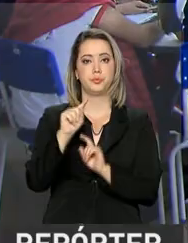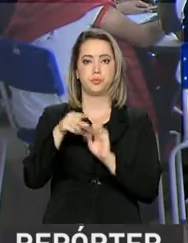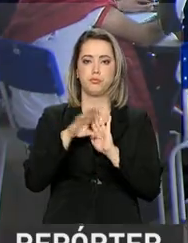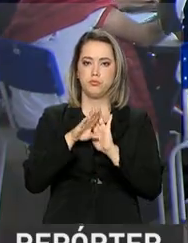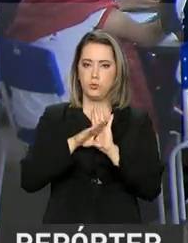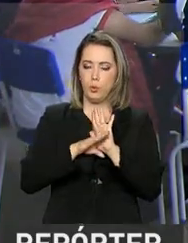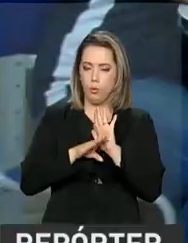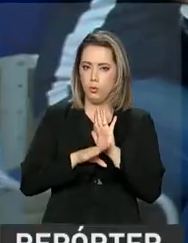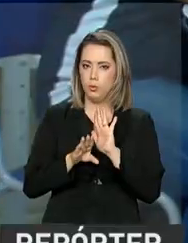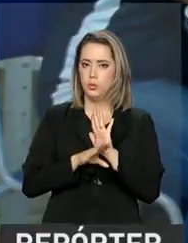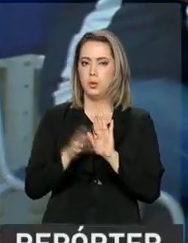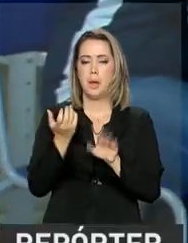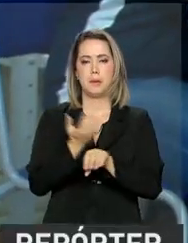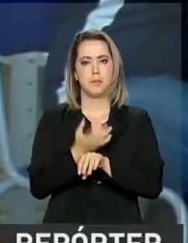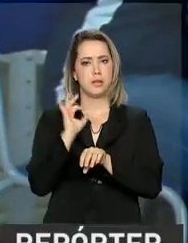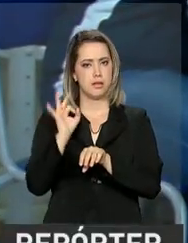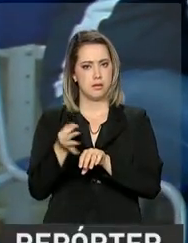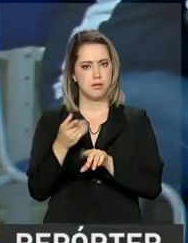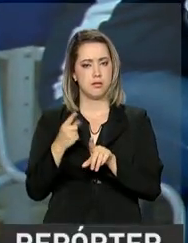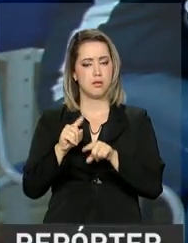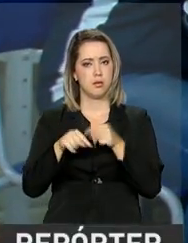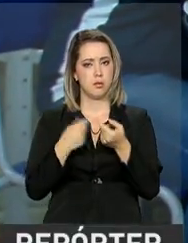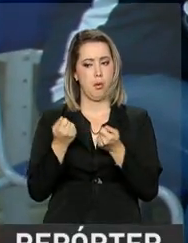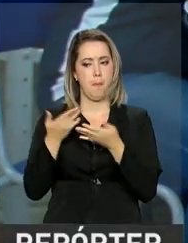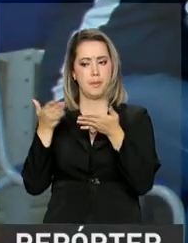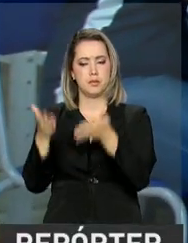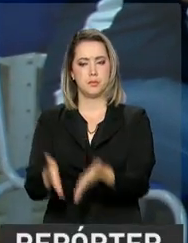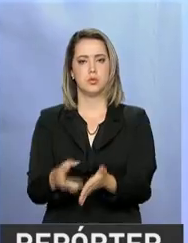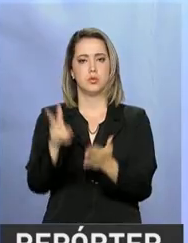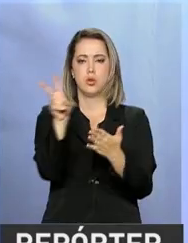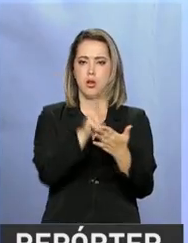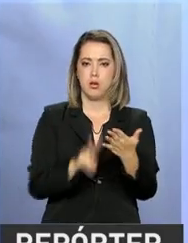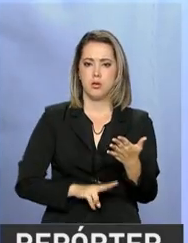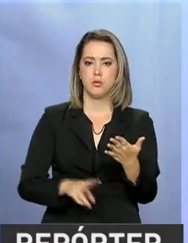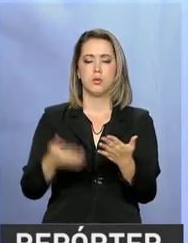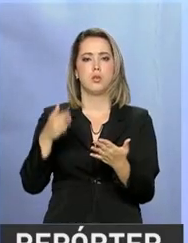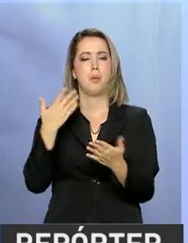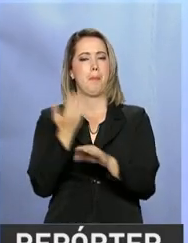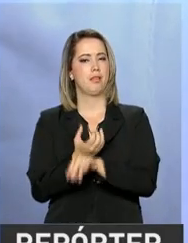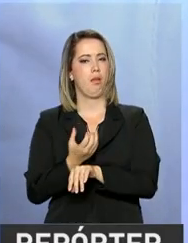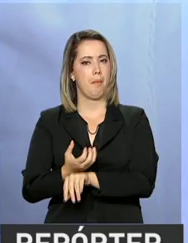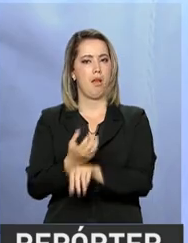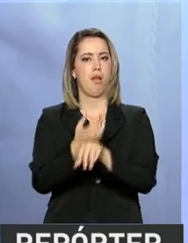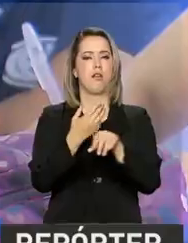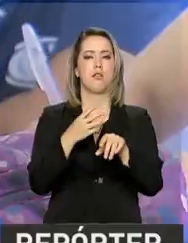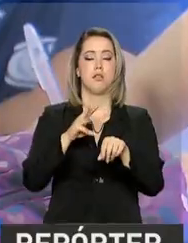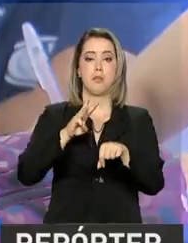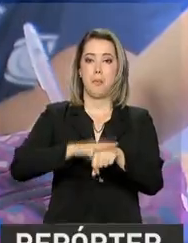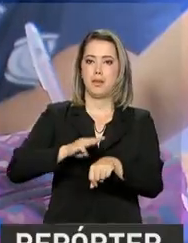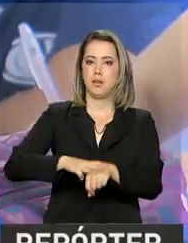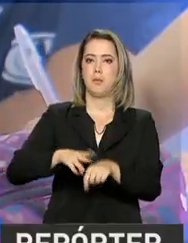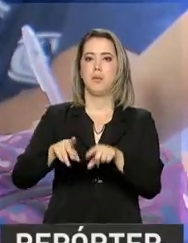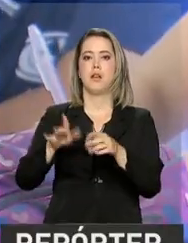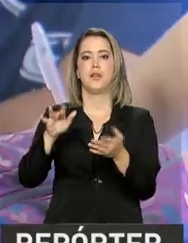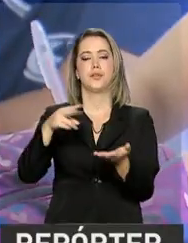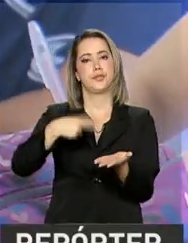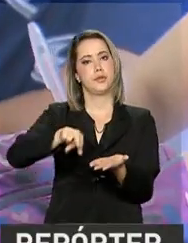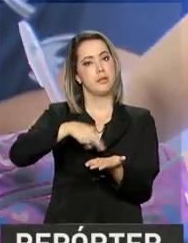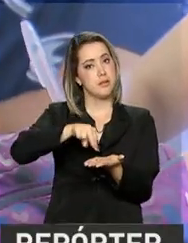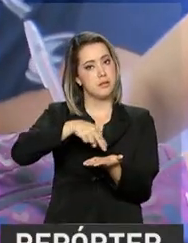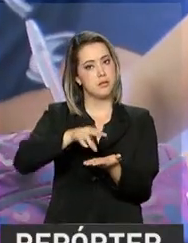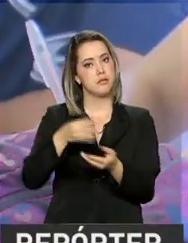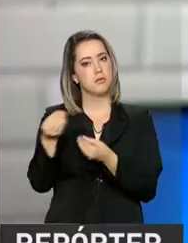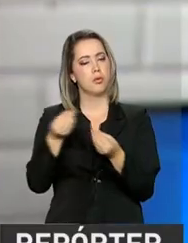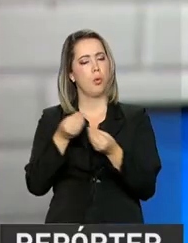grade horária os alunos passaram a participar de projetos de leitura raciocínio lógico dança e método de estudo em